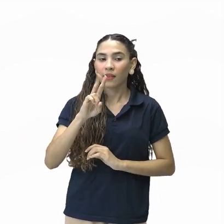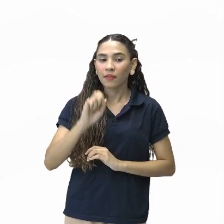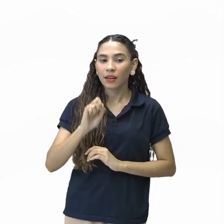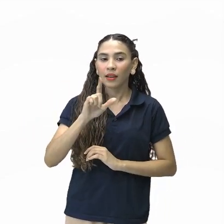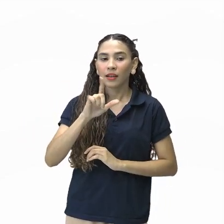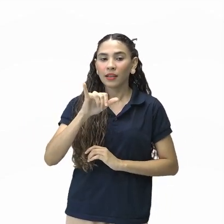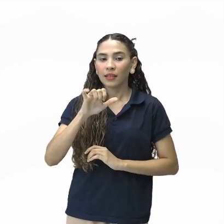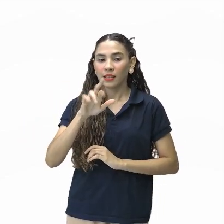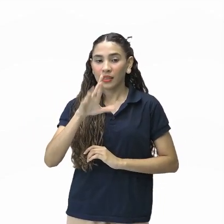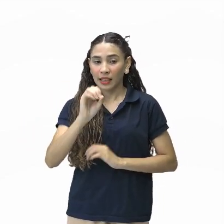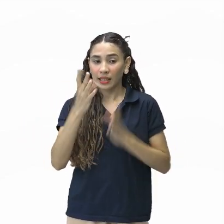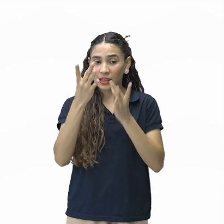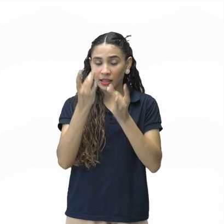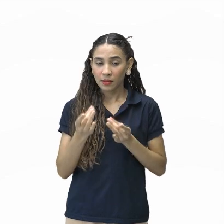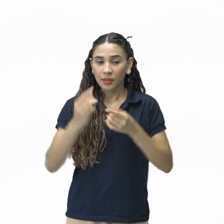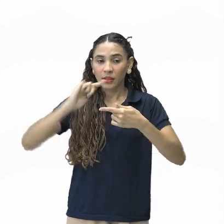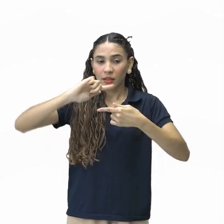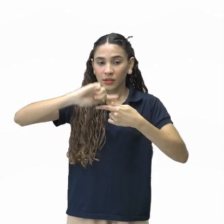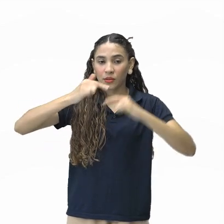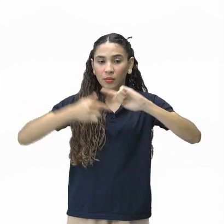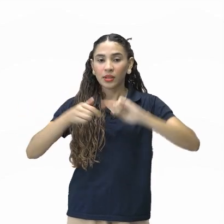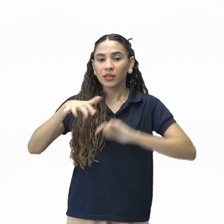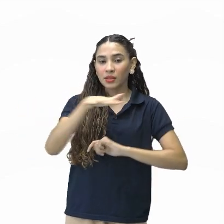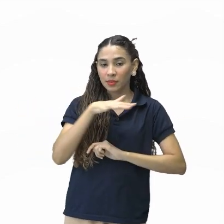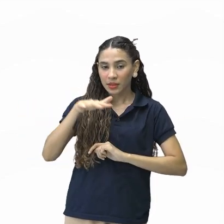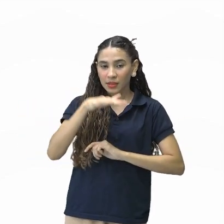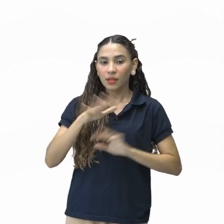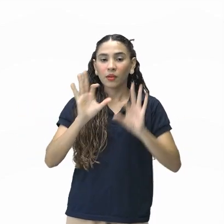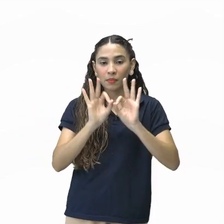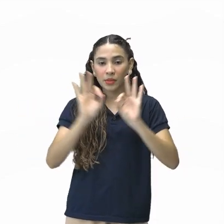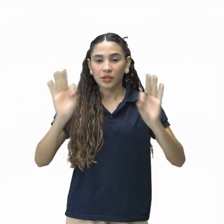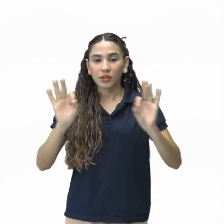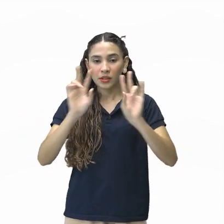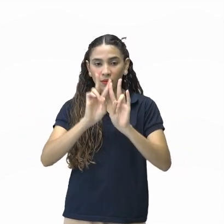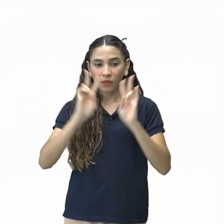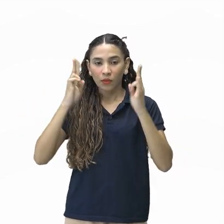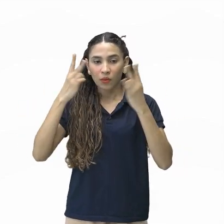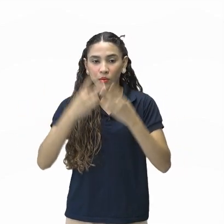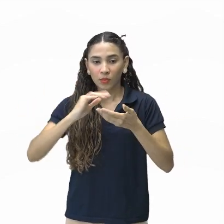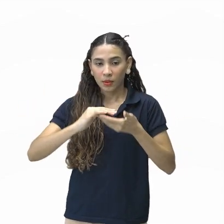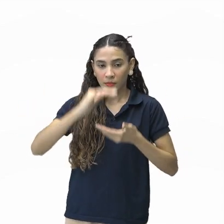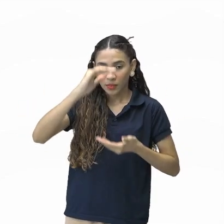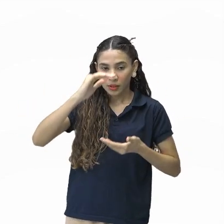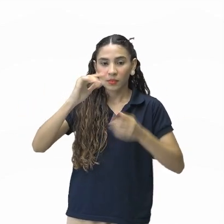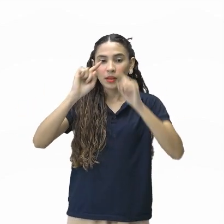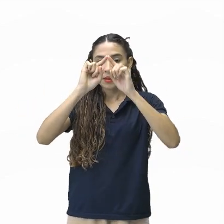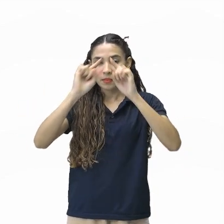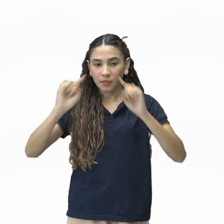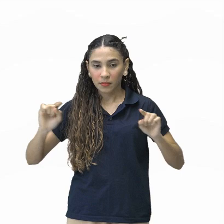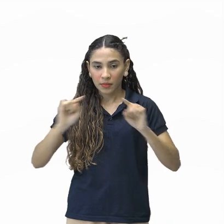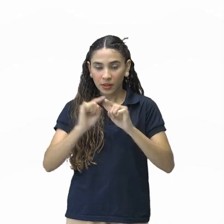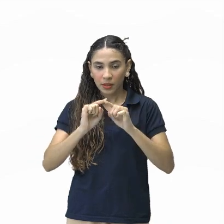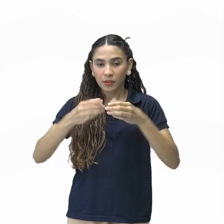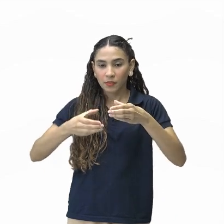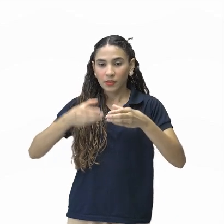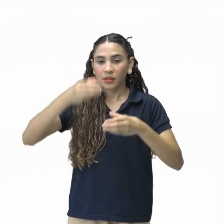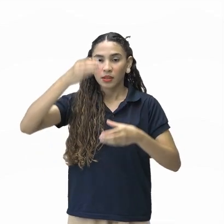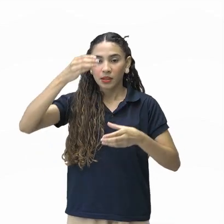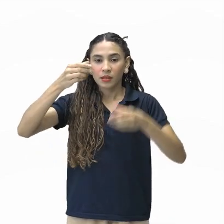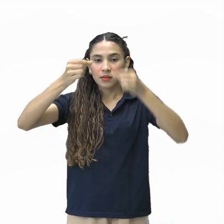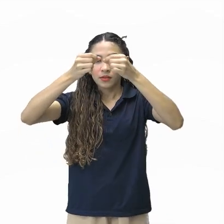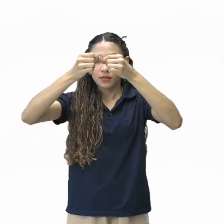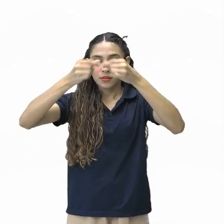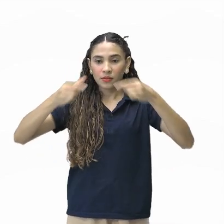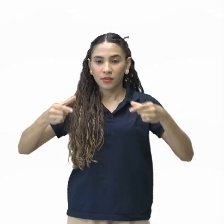Cavalieri. Detalhamento: geometria espacial, medida do volume de prismas, pirâmides, cilindros